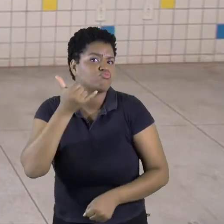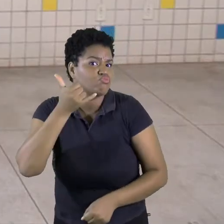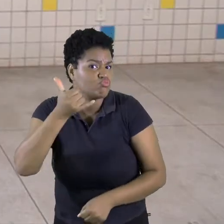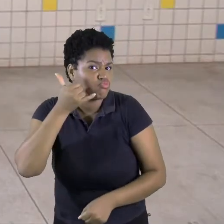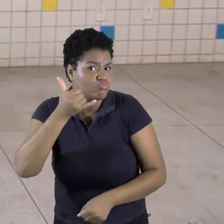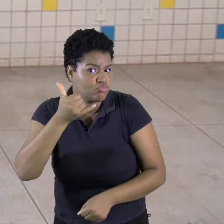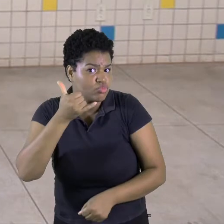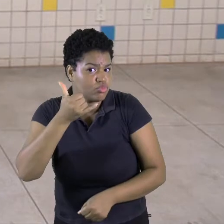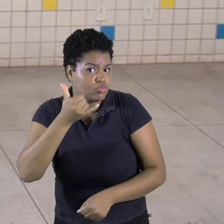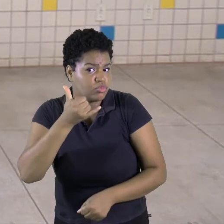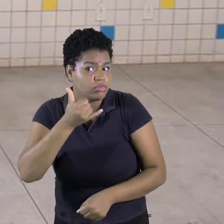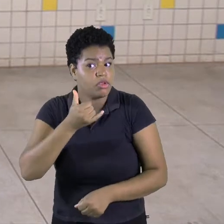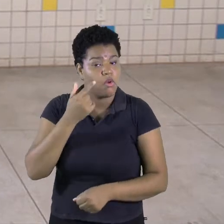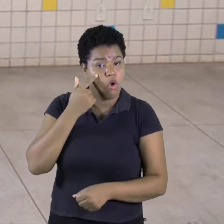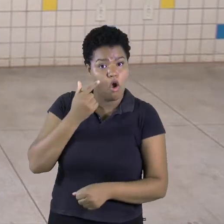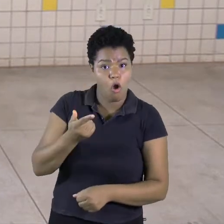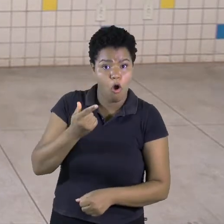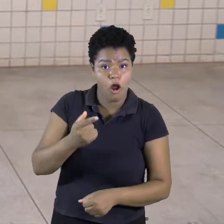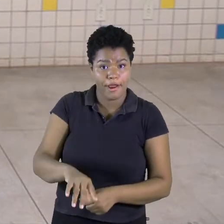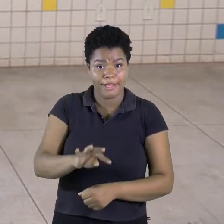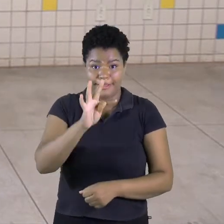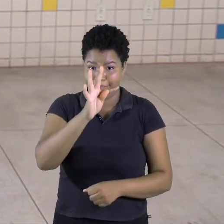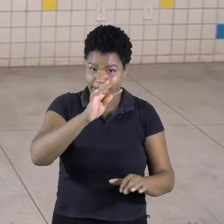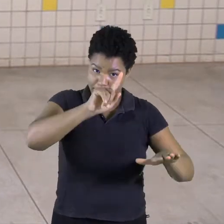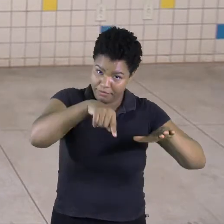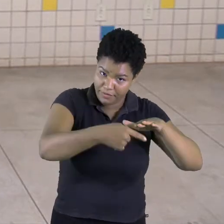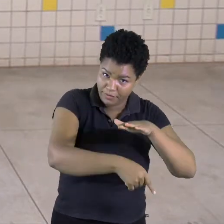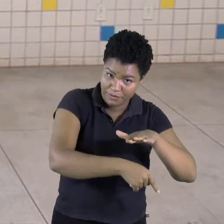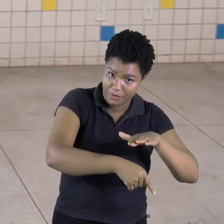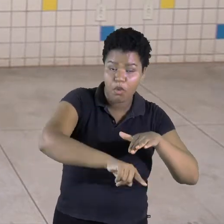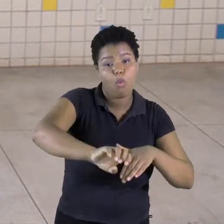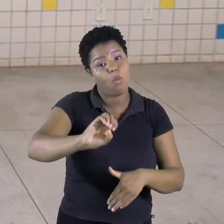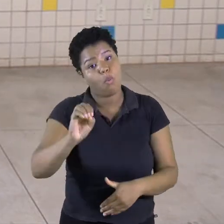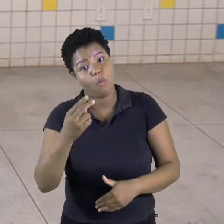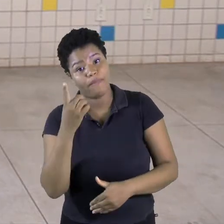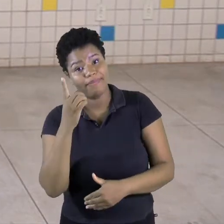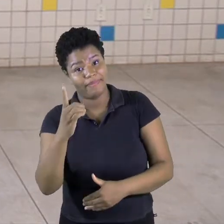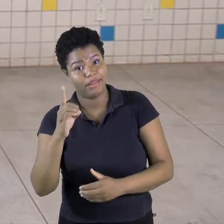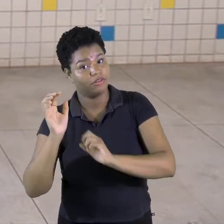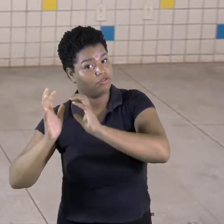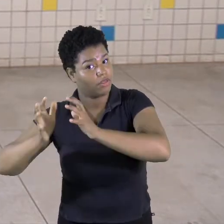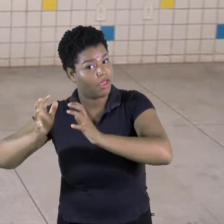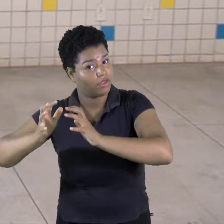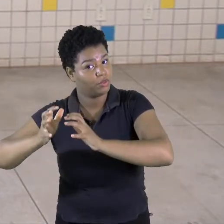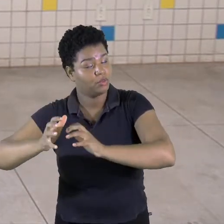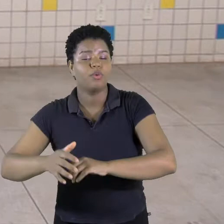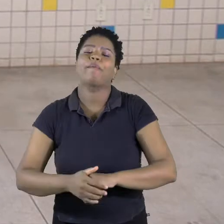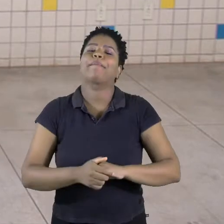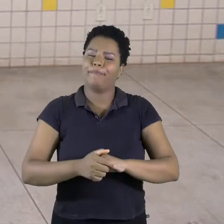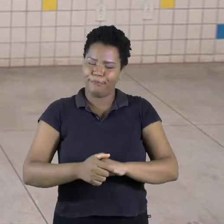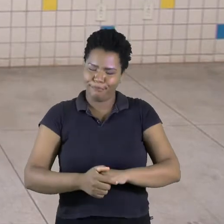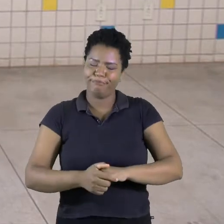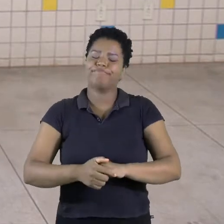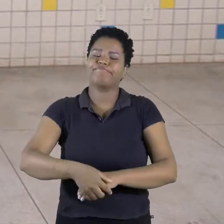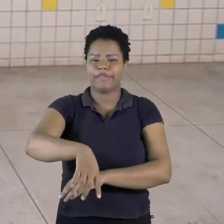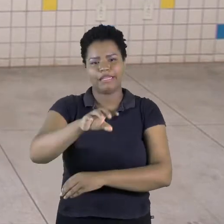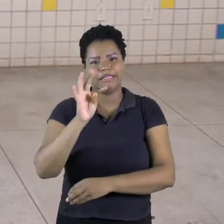telefone. Ó, T é de T de tatu ou D de dado? Isso mesmo, é o T de